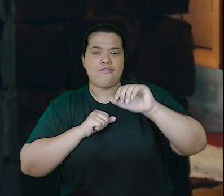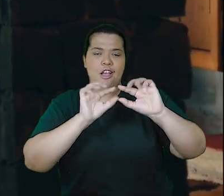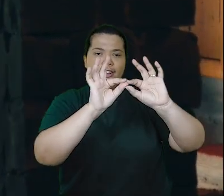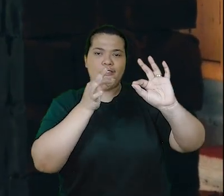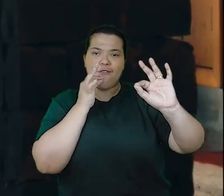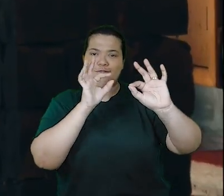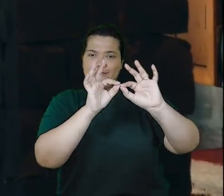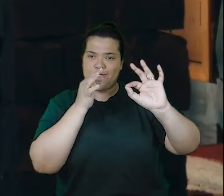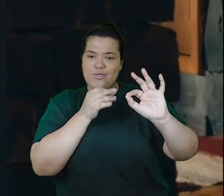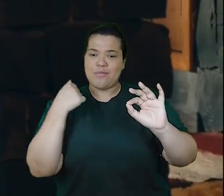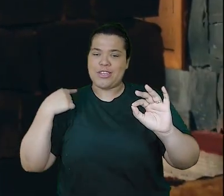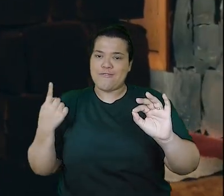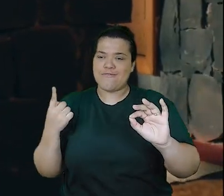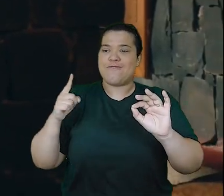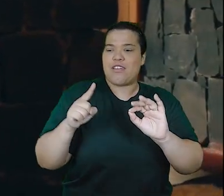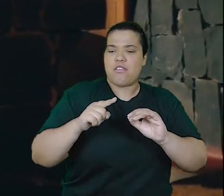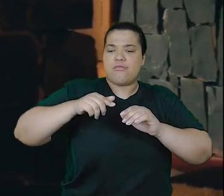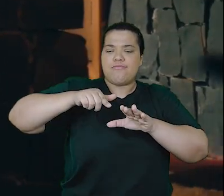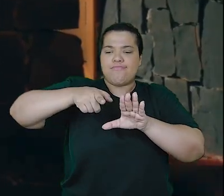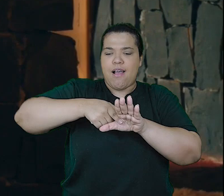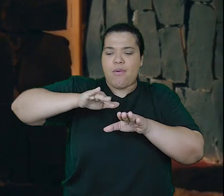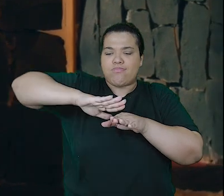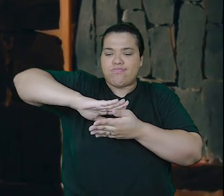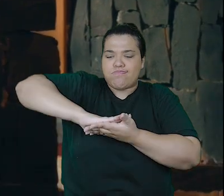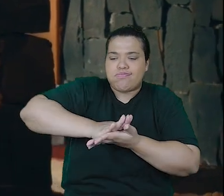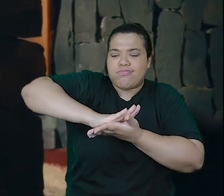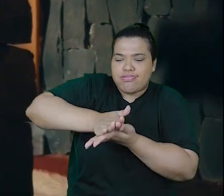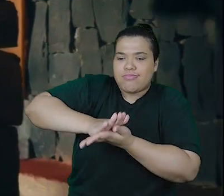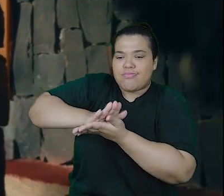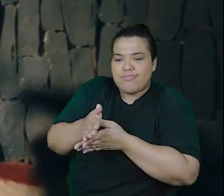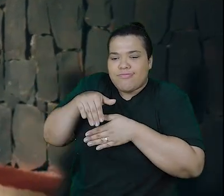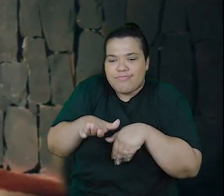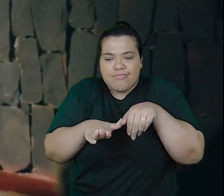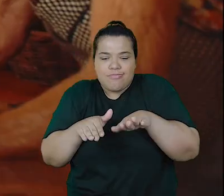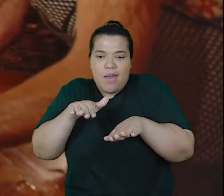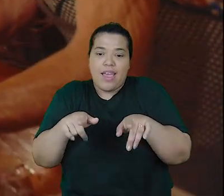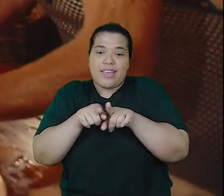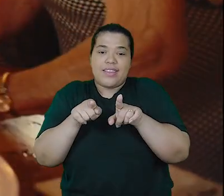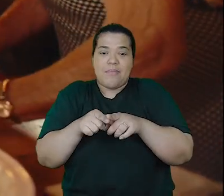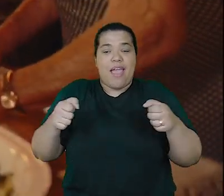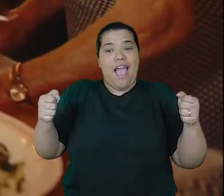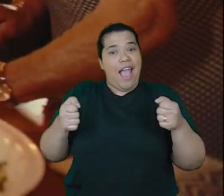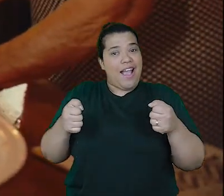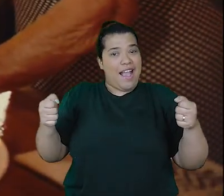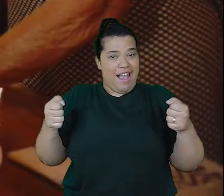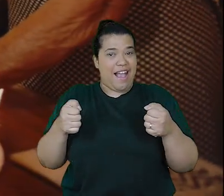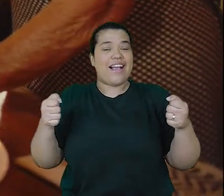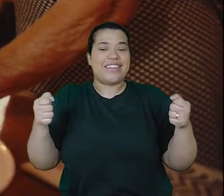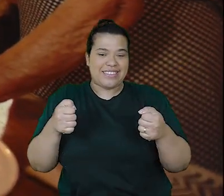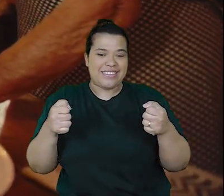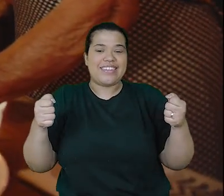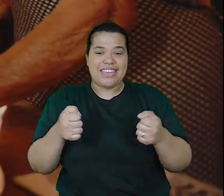uva, viemos ali para esmagar. Já chega um churrasquito ali e depois a gaita, né? Daí